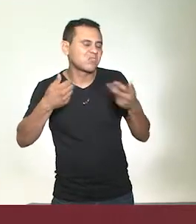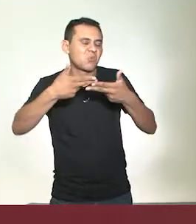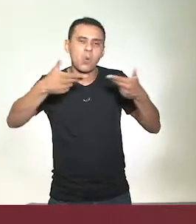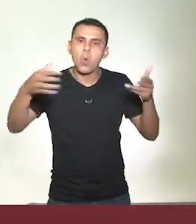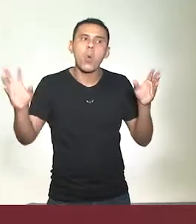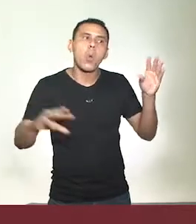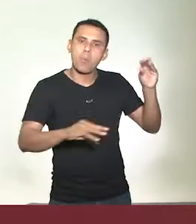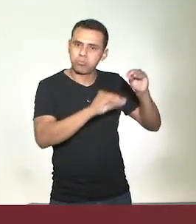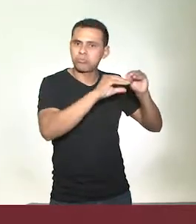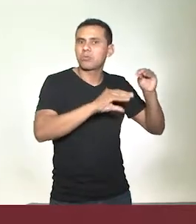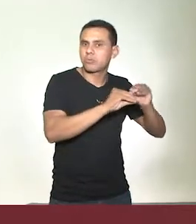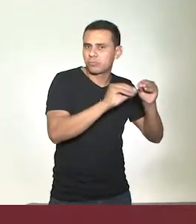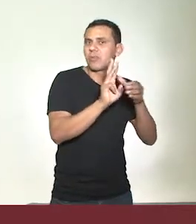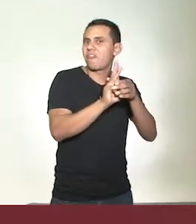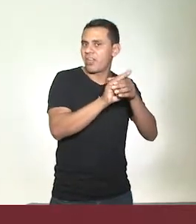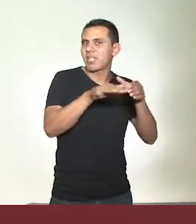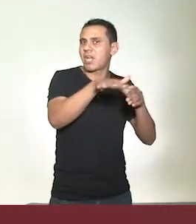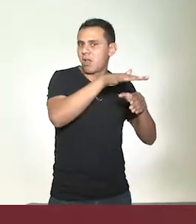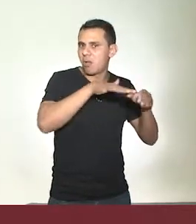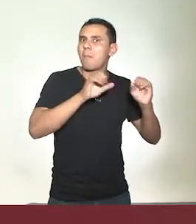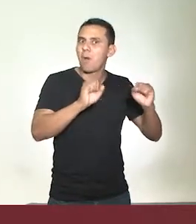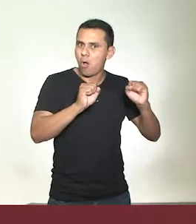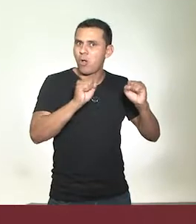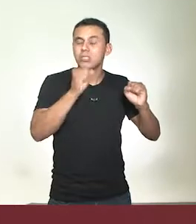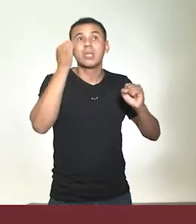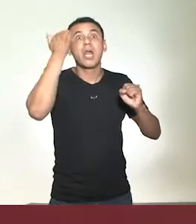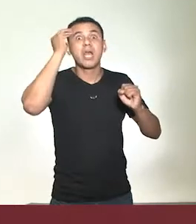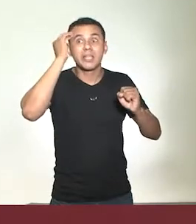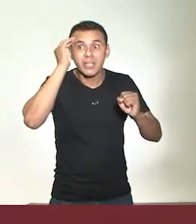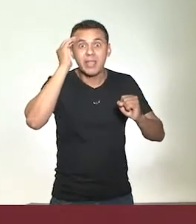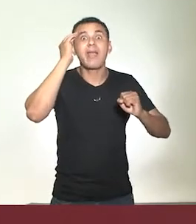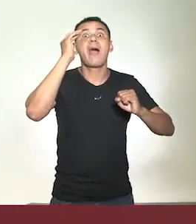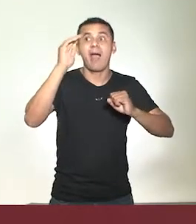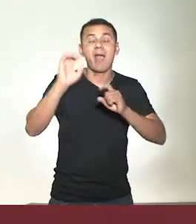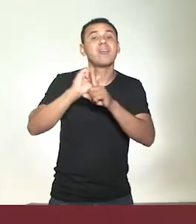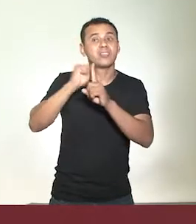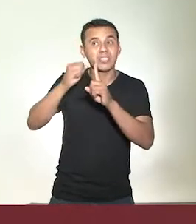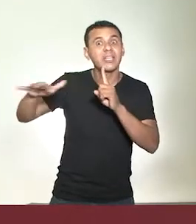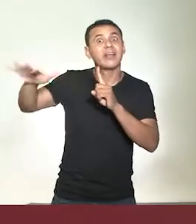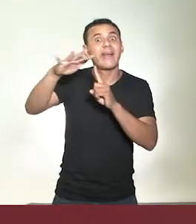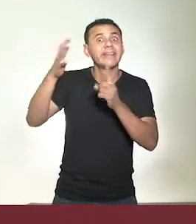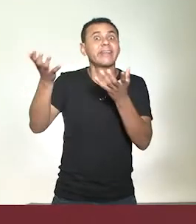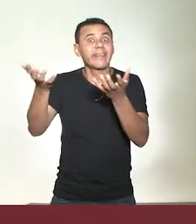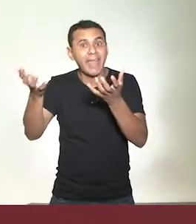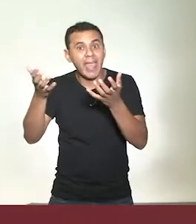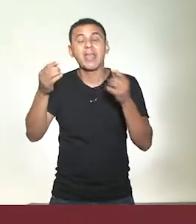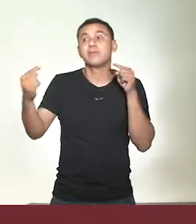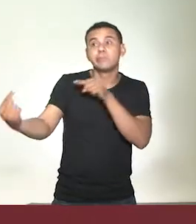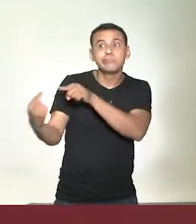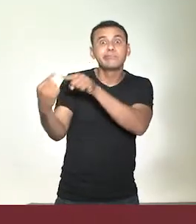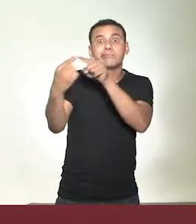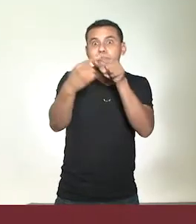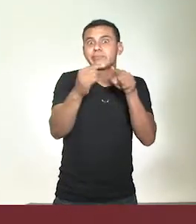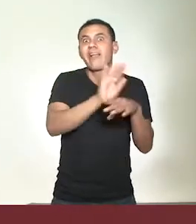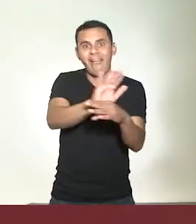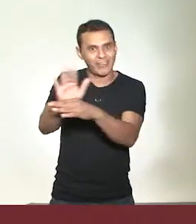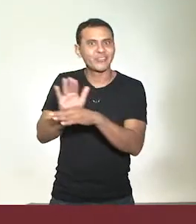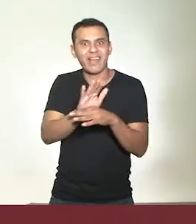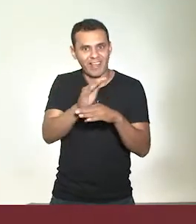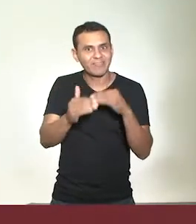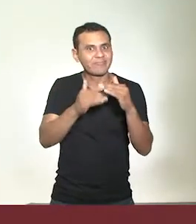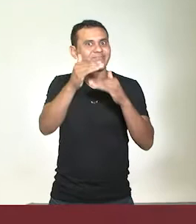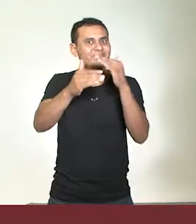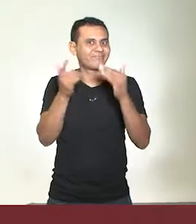para que a universidade possa entender o que é que a sociedade também tem de interesse né É